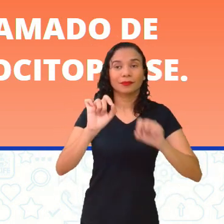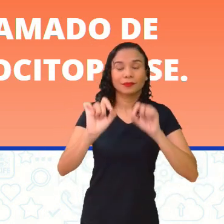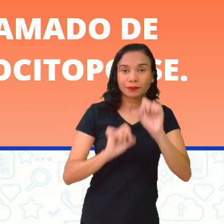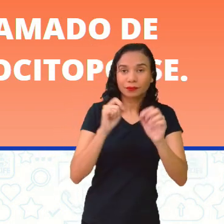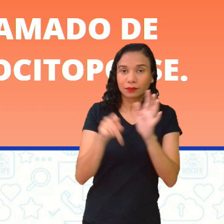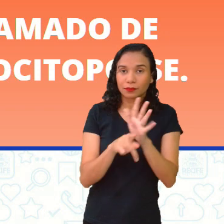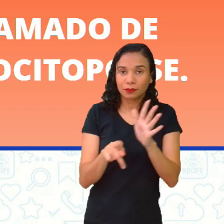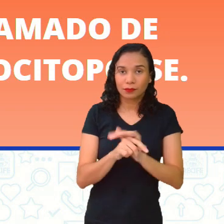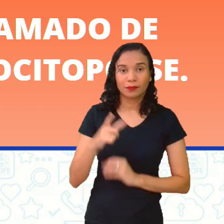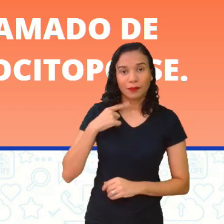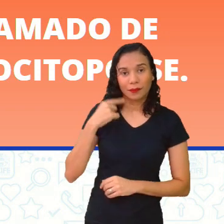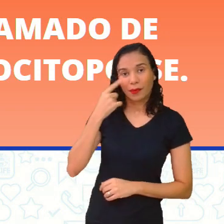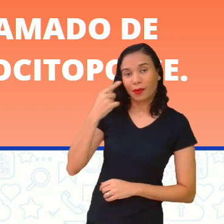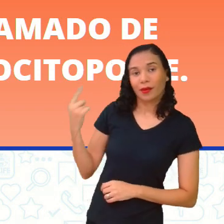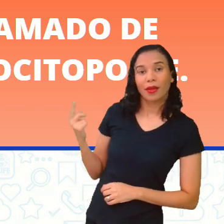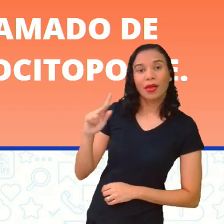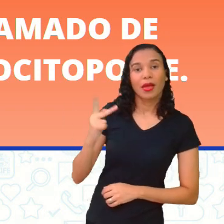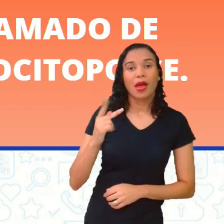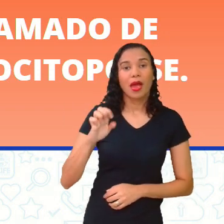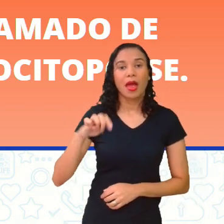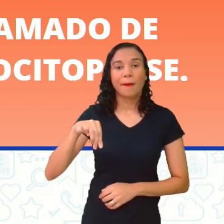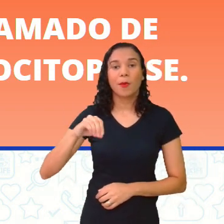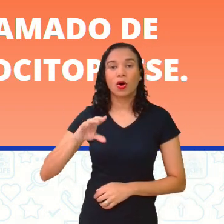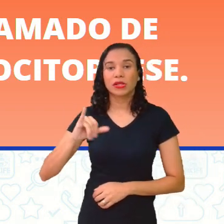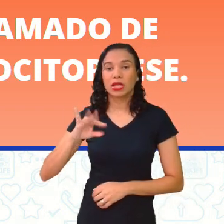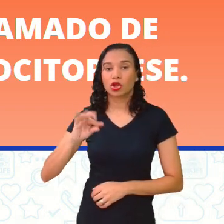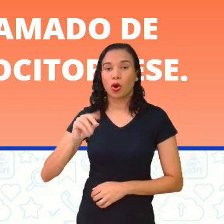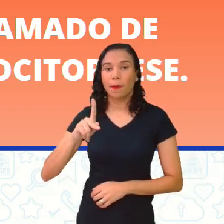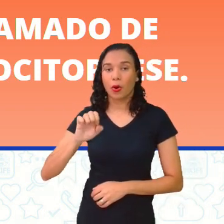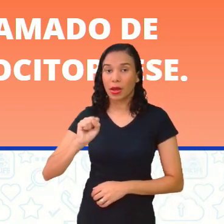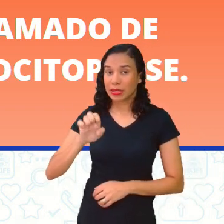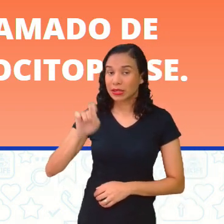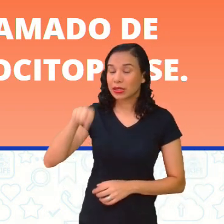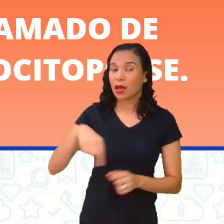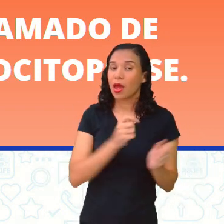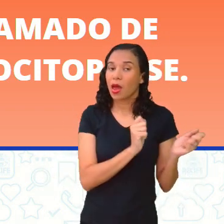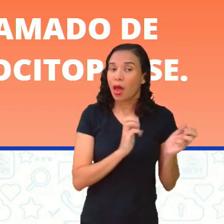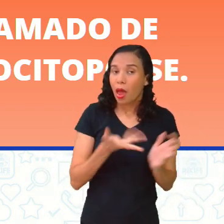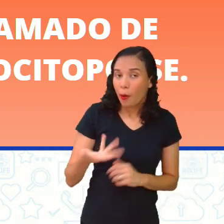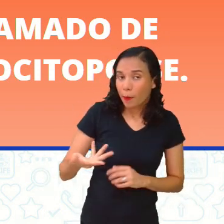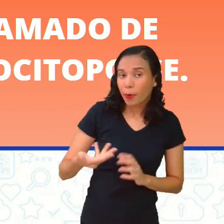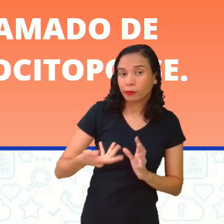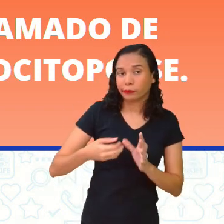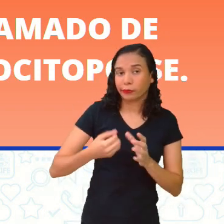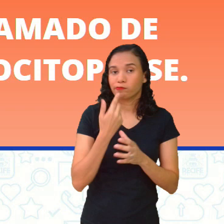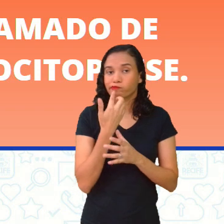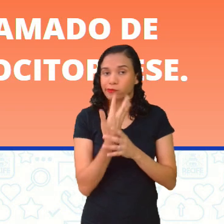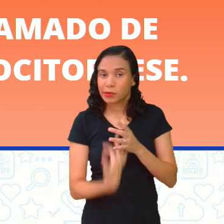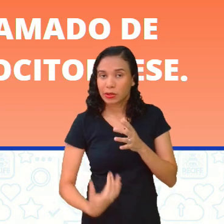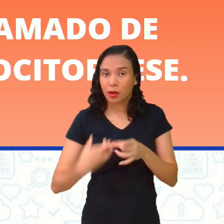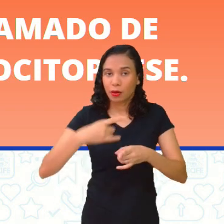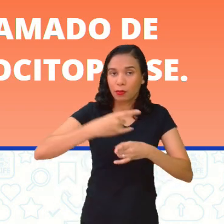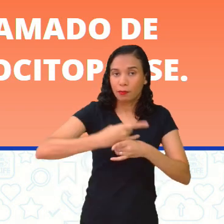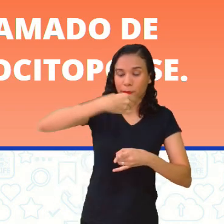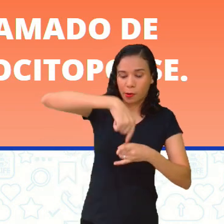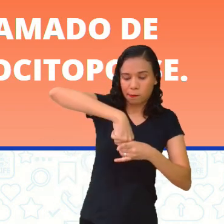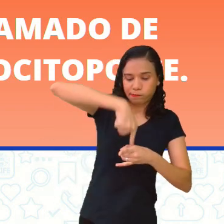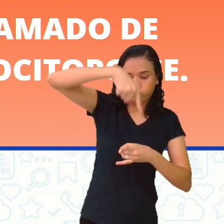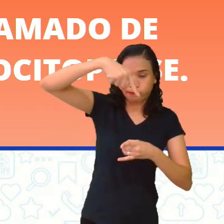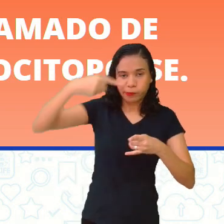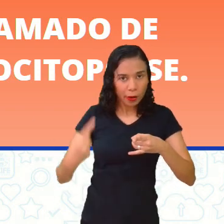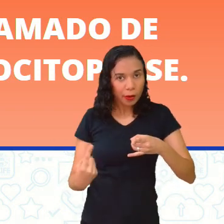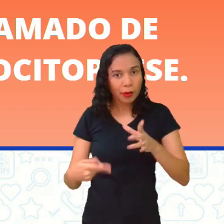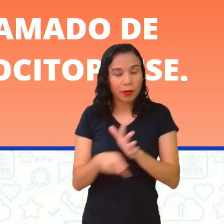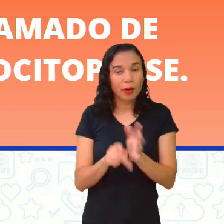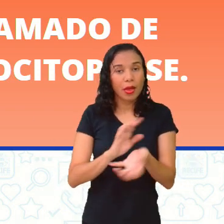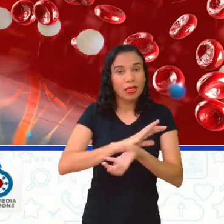do hemocitopoese é o processo aí de produção de sangue na medula óssea. Então, principalmente vai